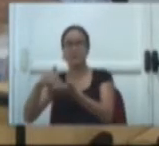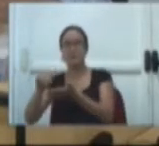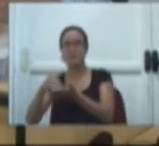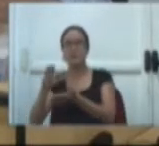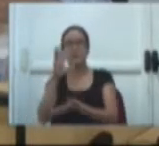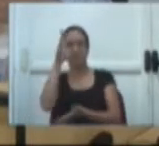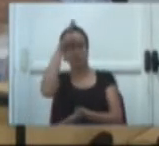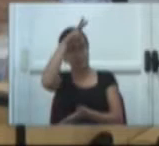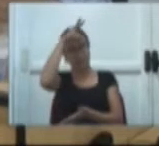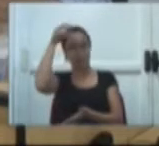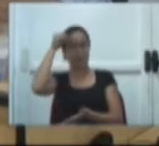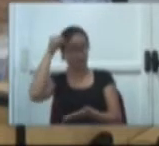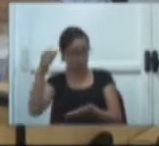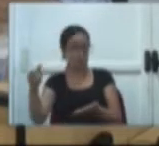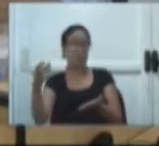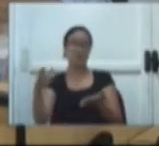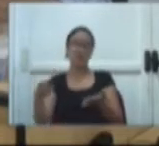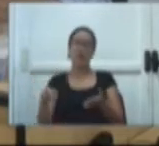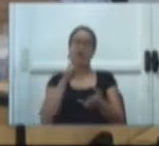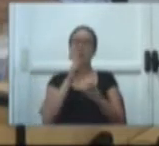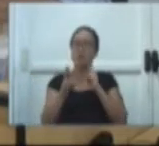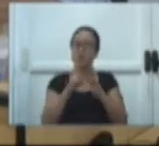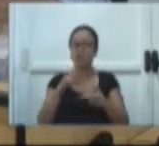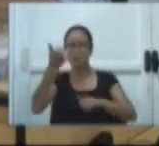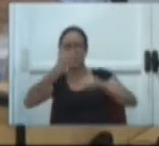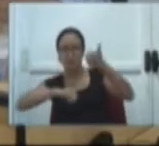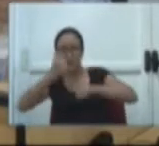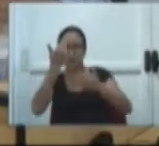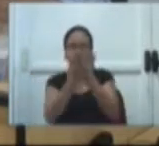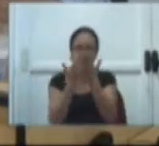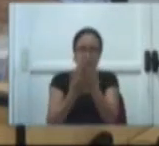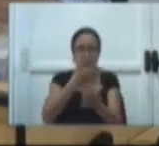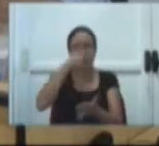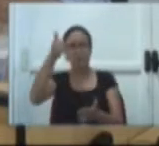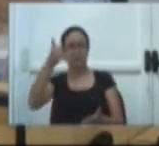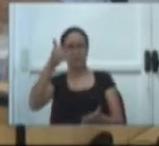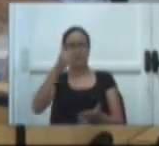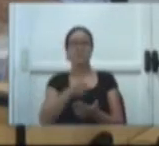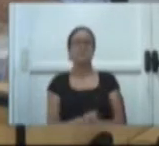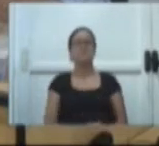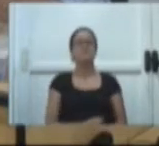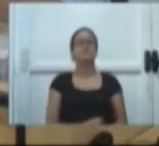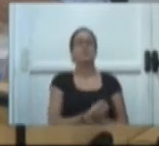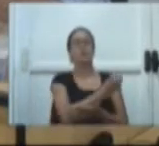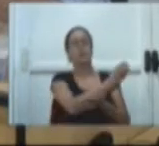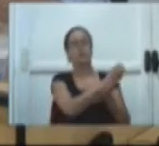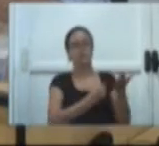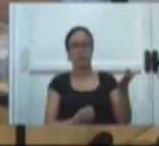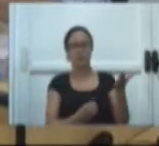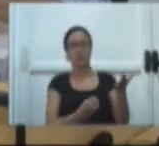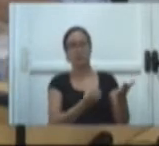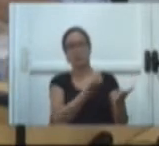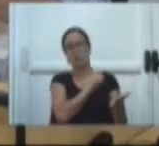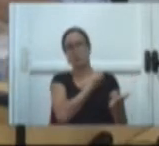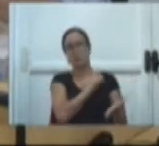autarquias que compõem o Poder Executivo Municipal. Ofício